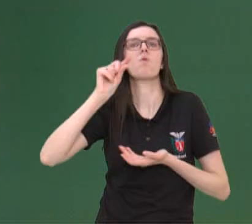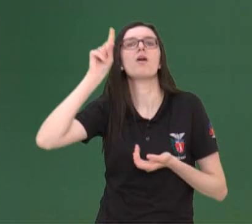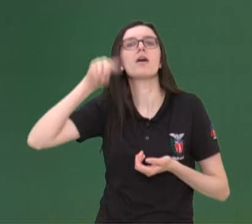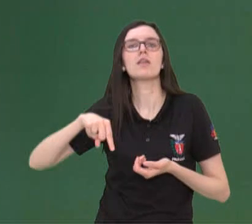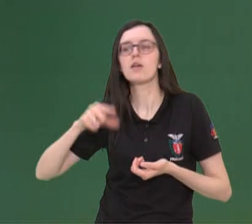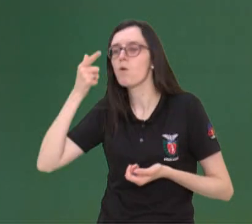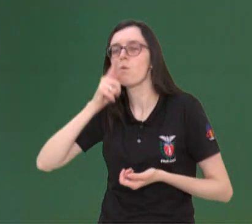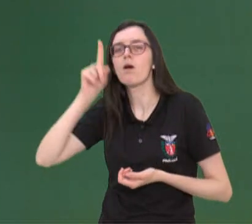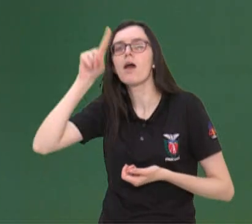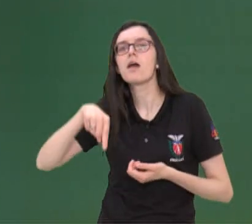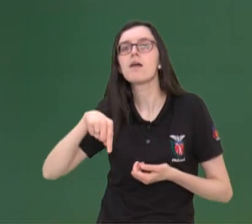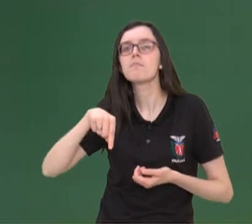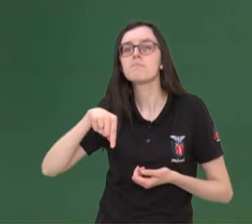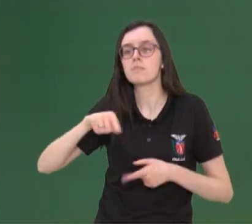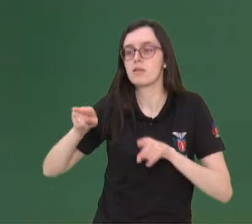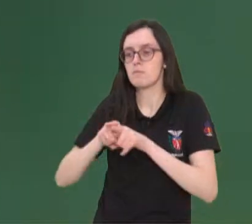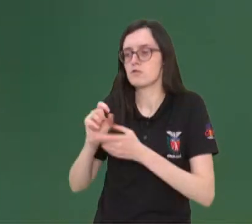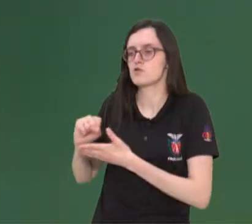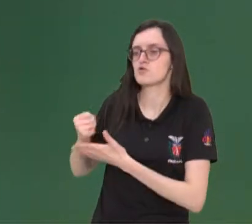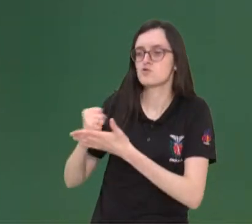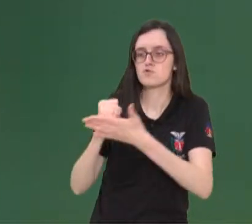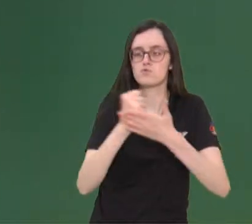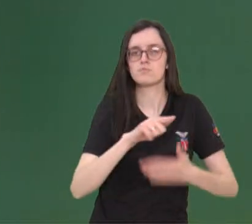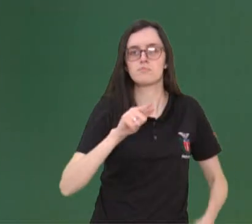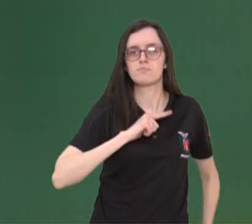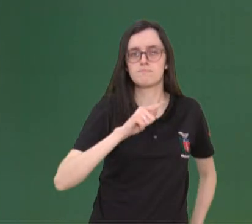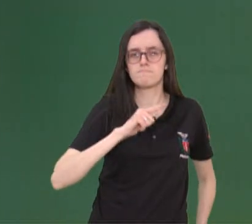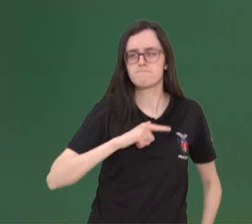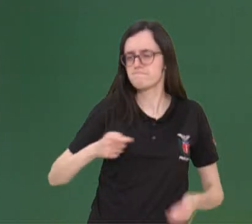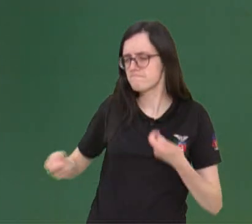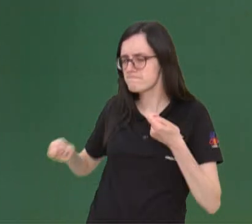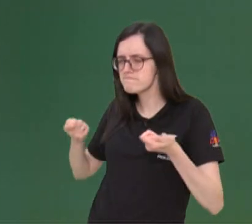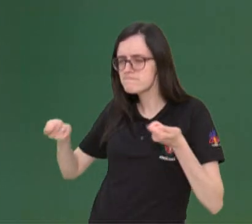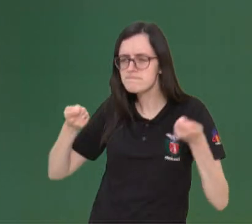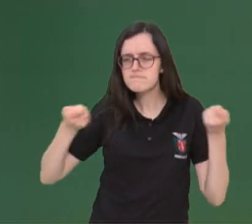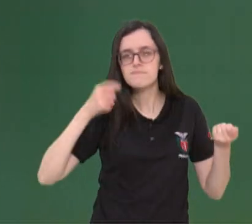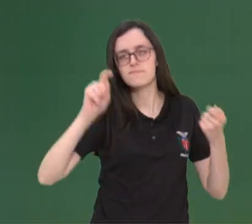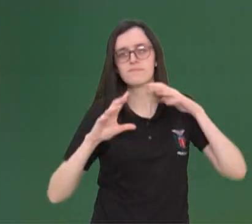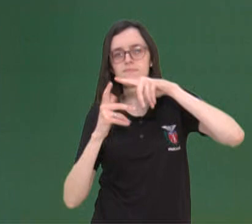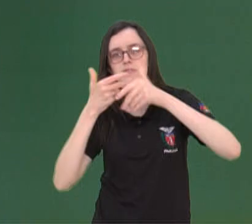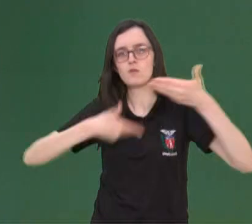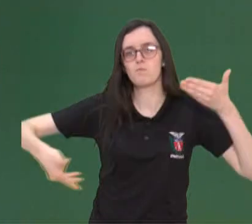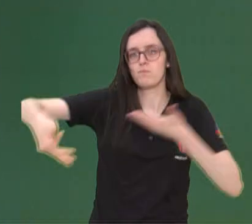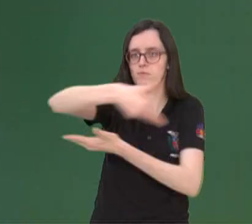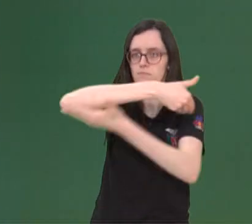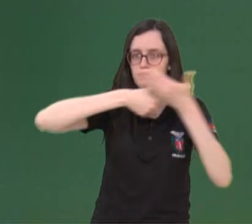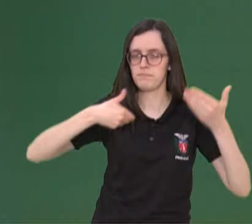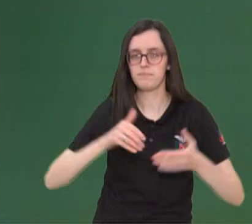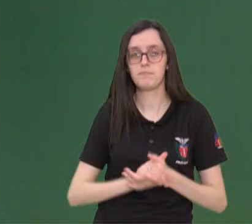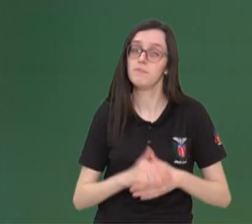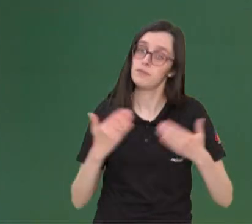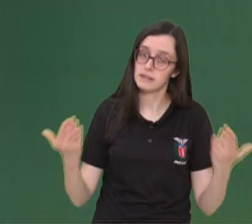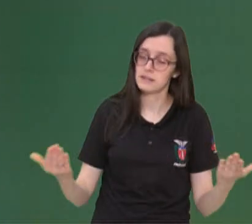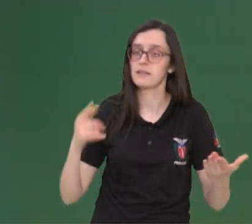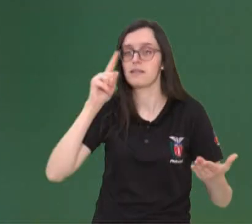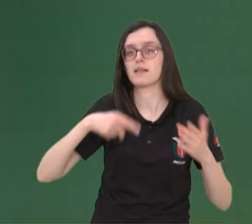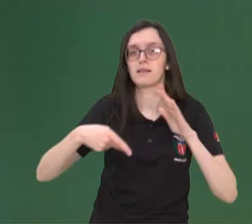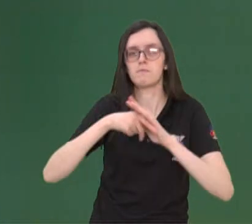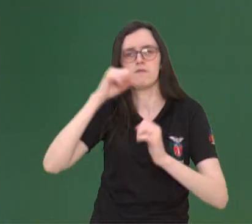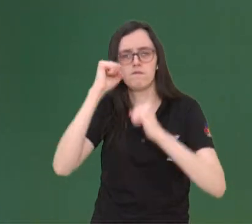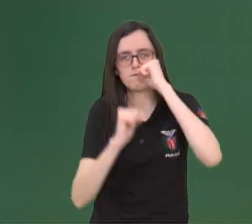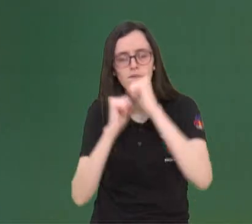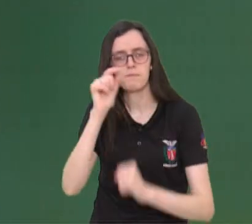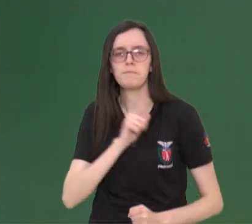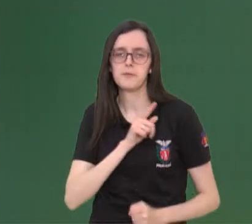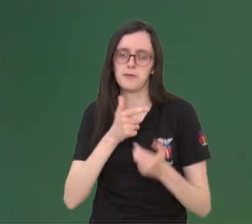fazem parte e dominam e têm a máquina da globalização. Portanto, são